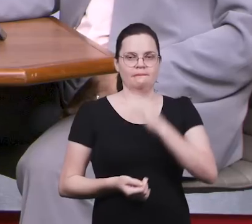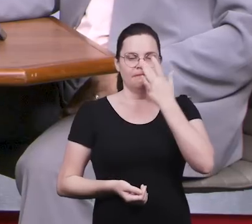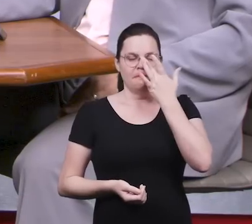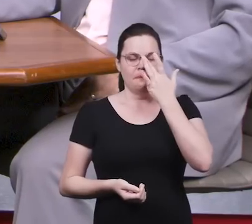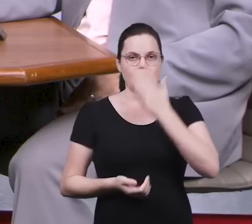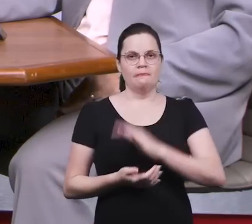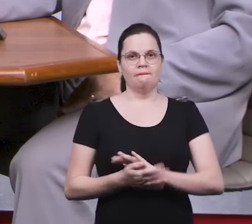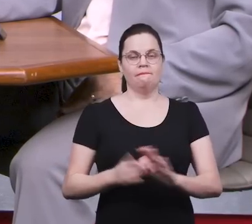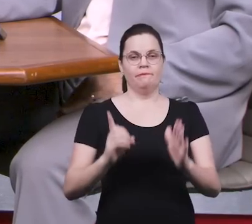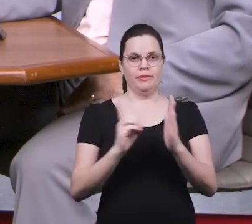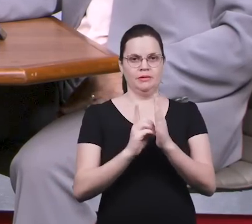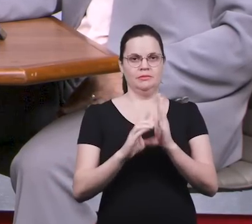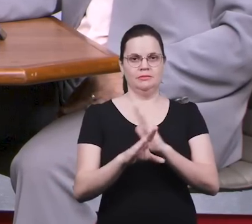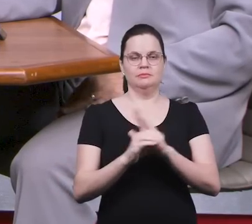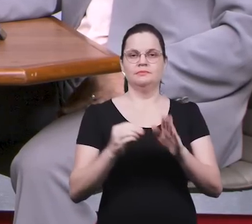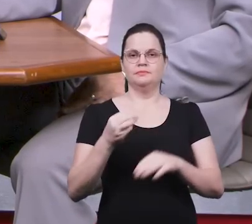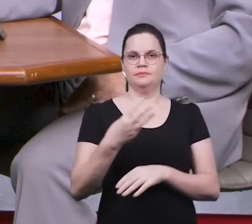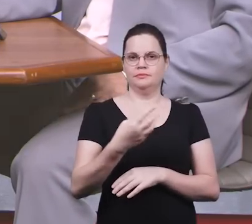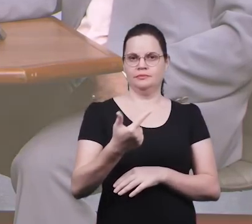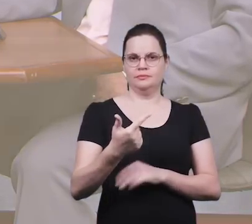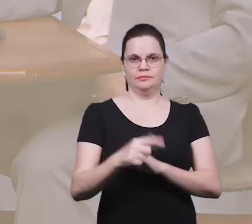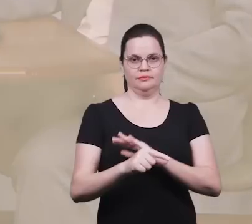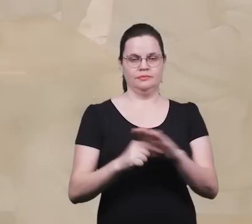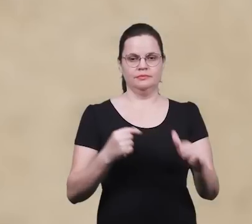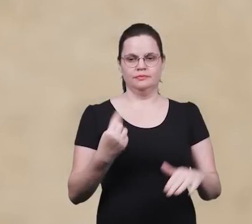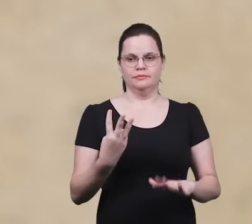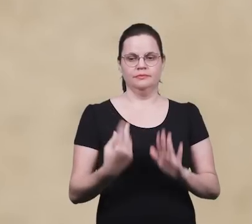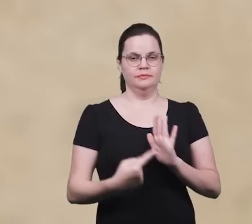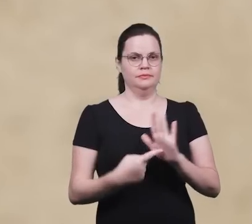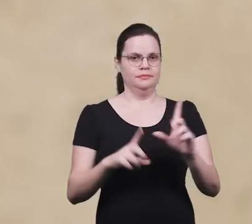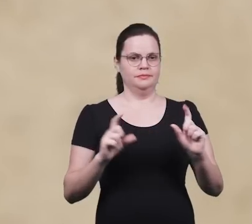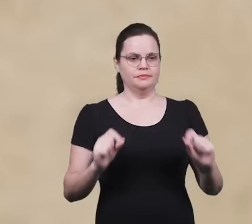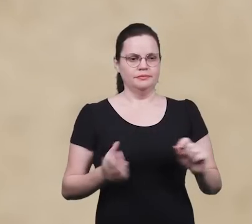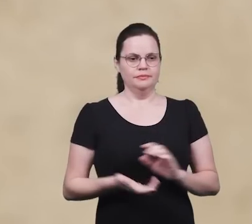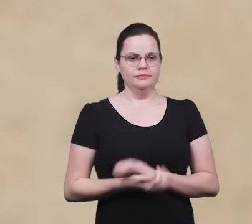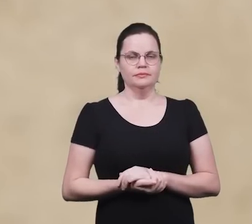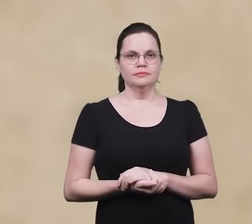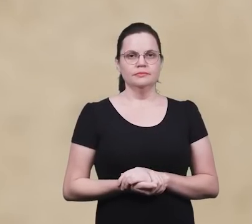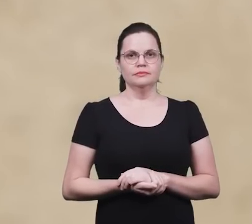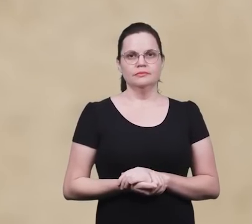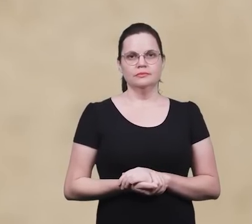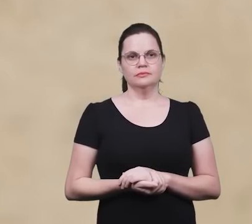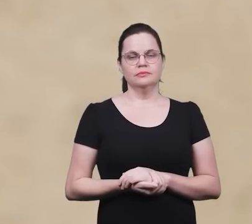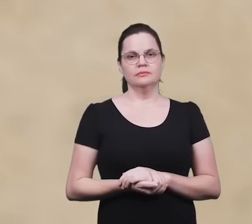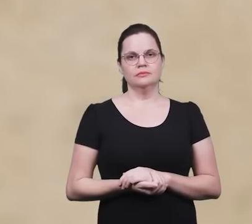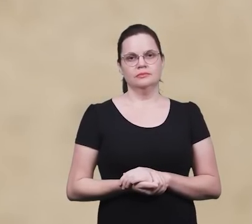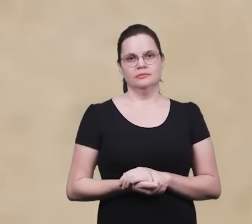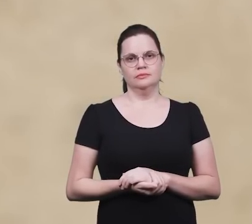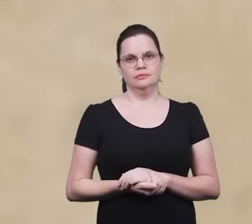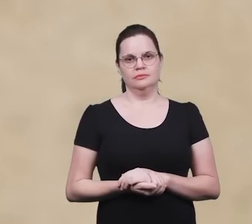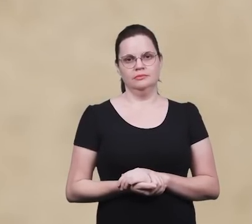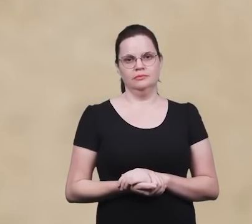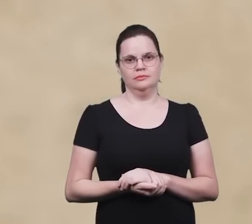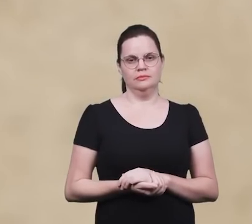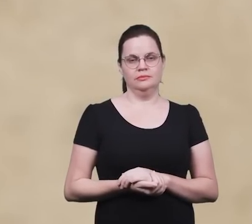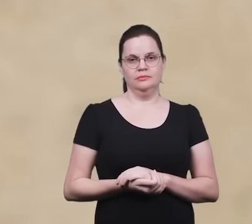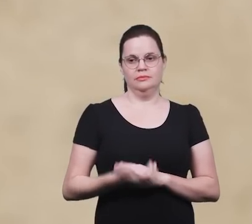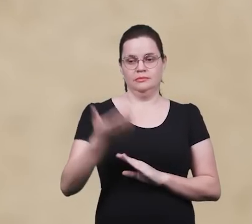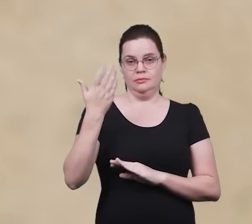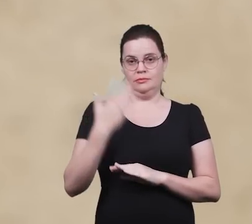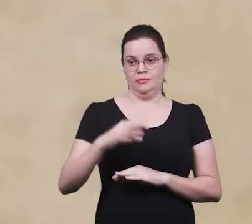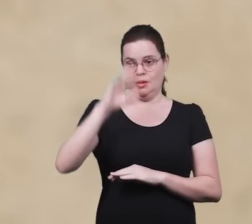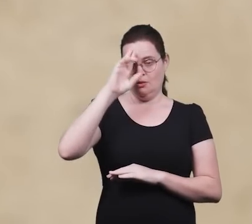lá. Deuteronômio 32, verso 3, diz assim: Porque apregoarei o nome do